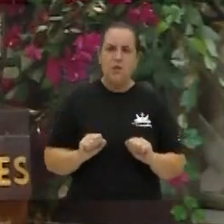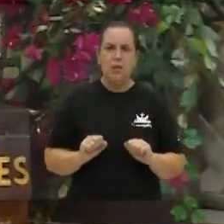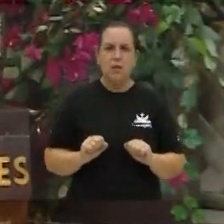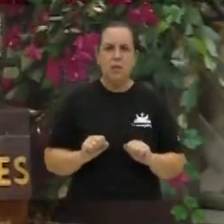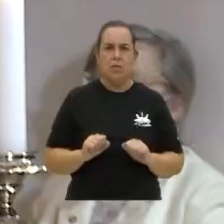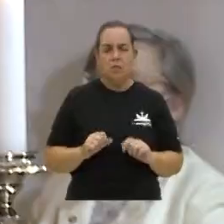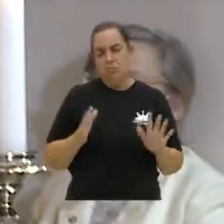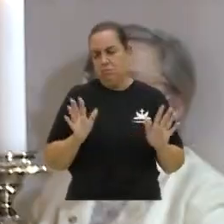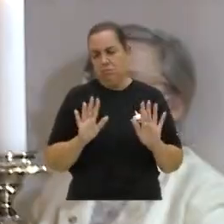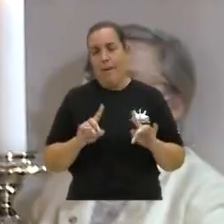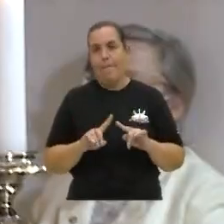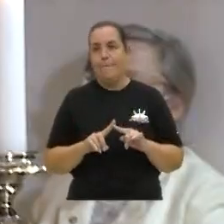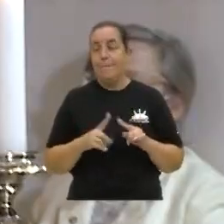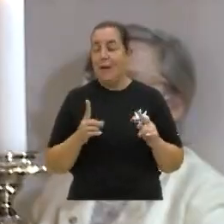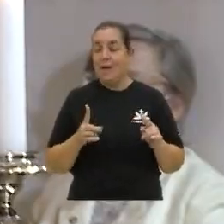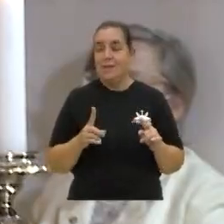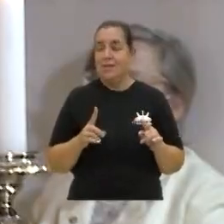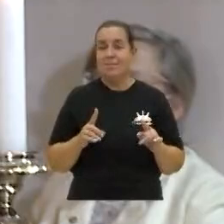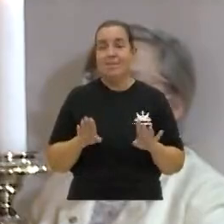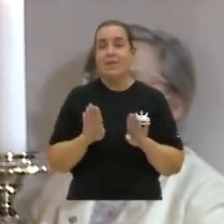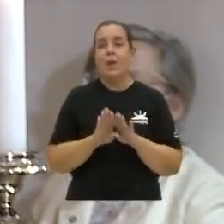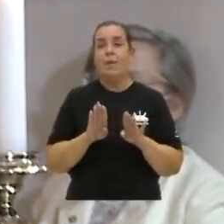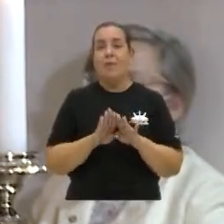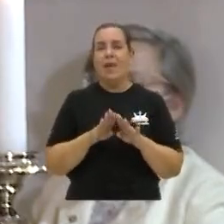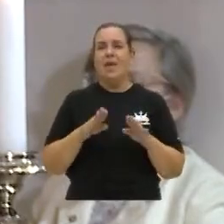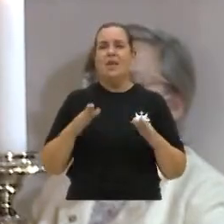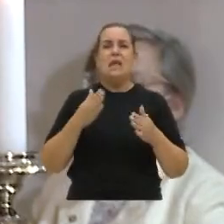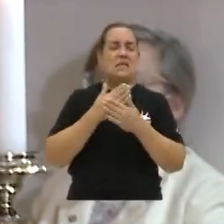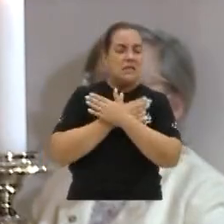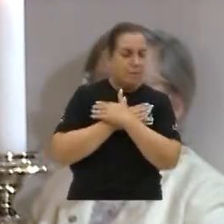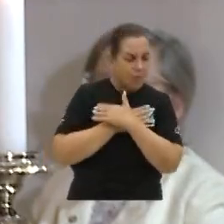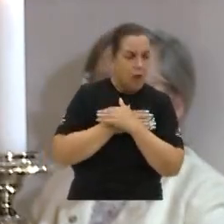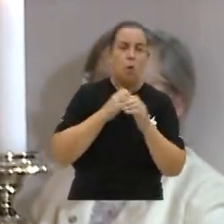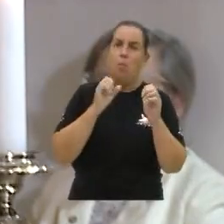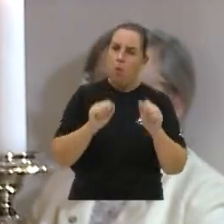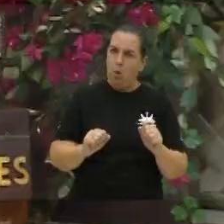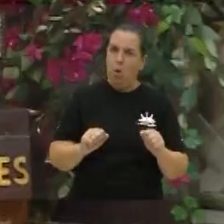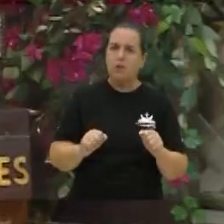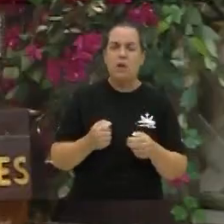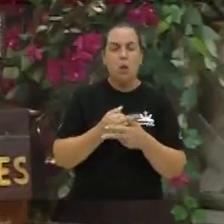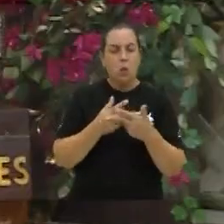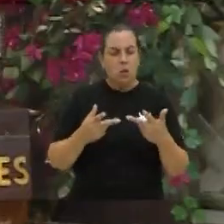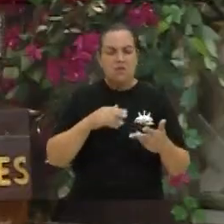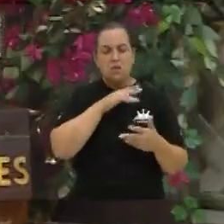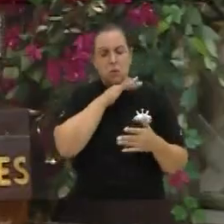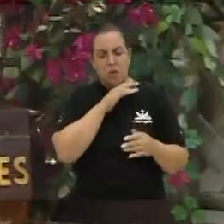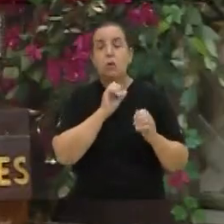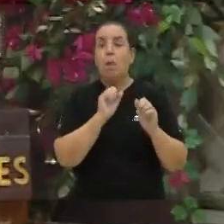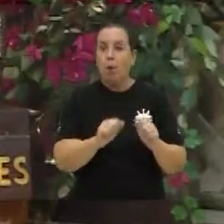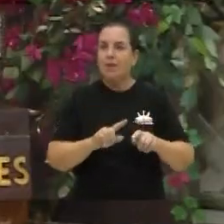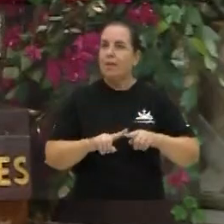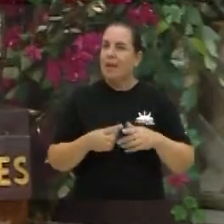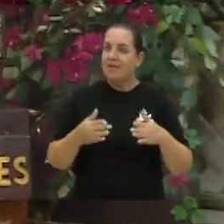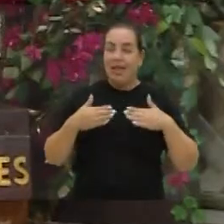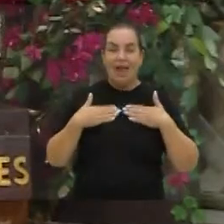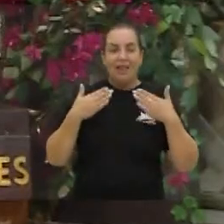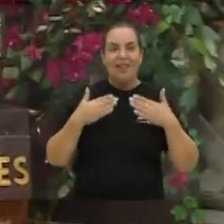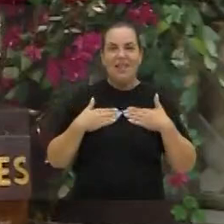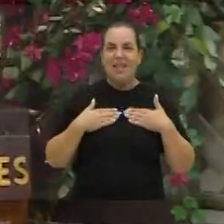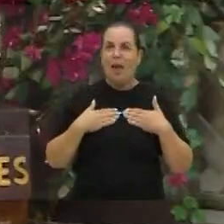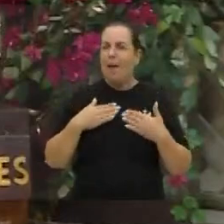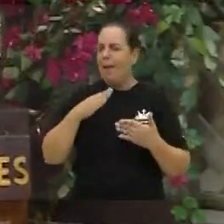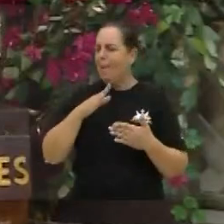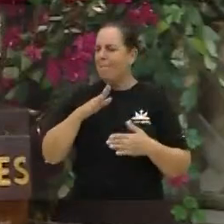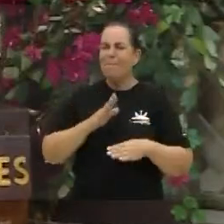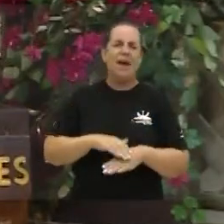Não, acredite, meus irmãos, não está imune de um desemprego, debilidades, mas a alegria, ela